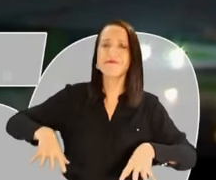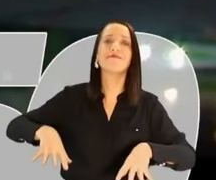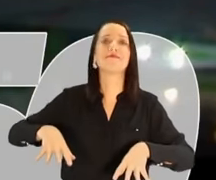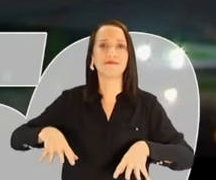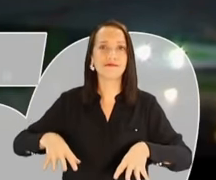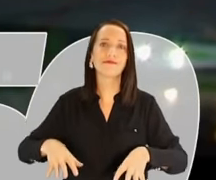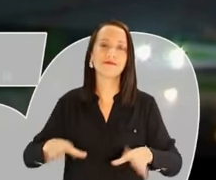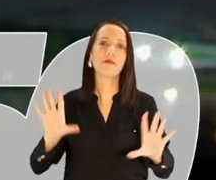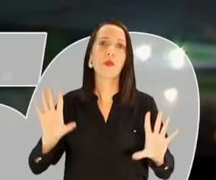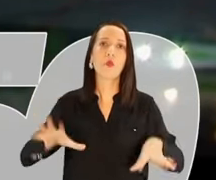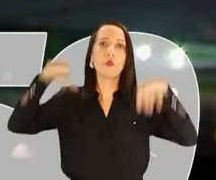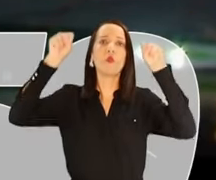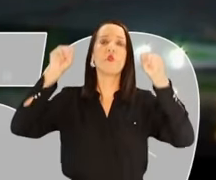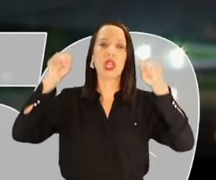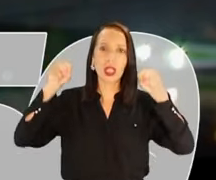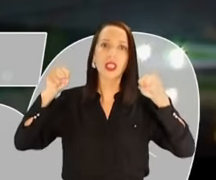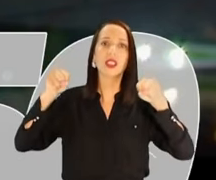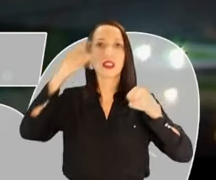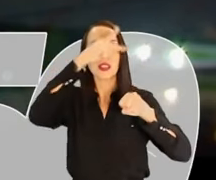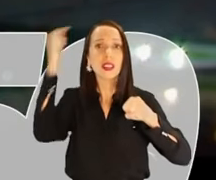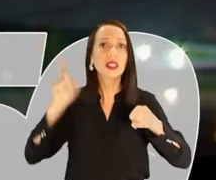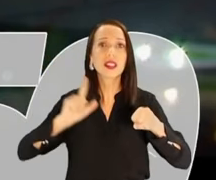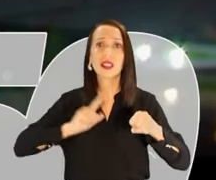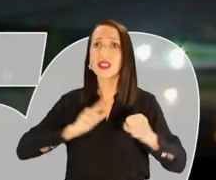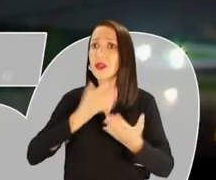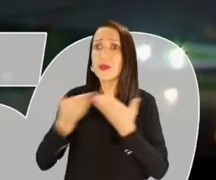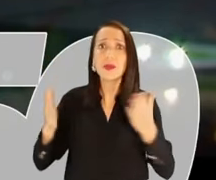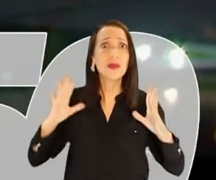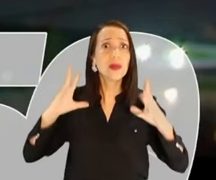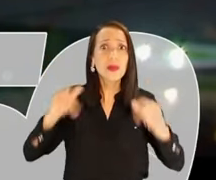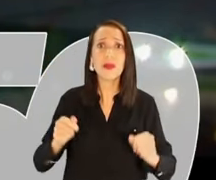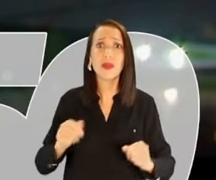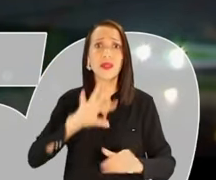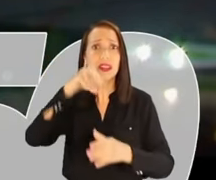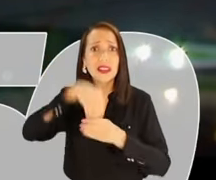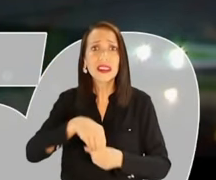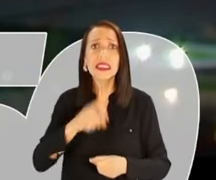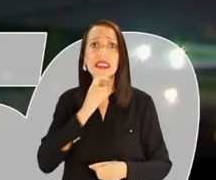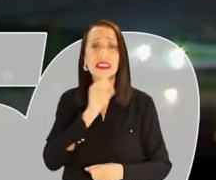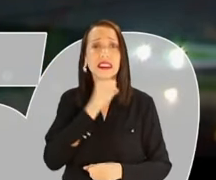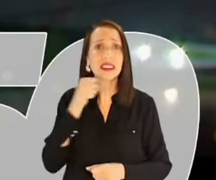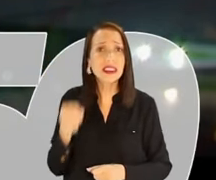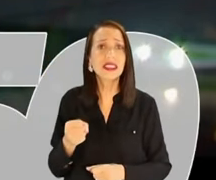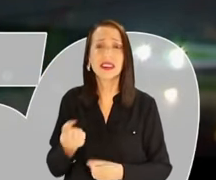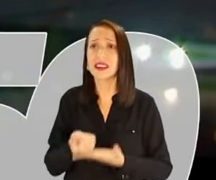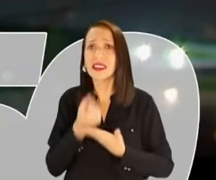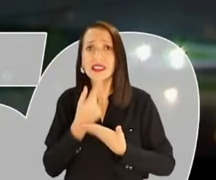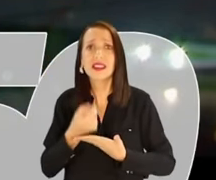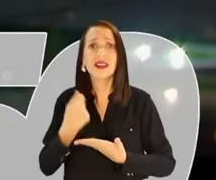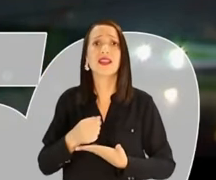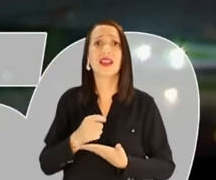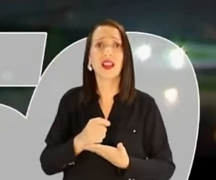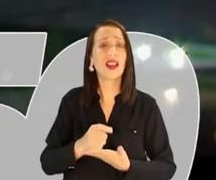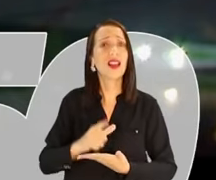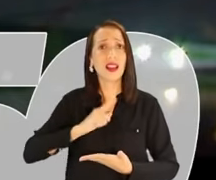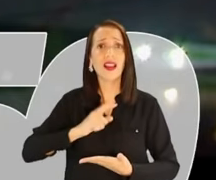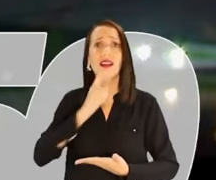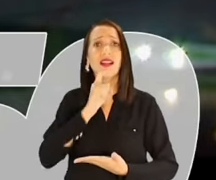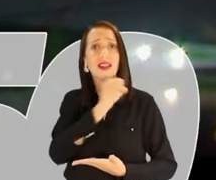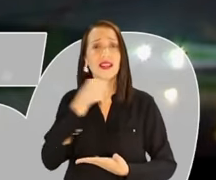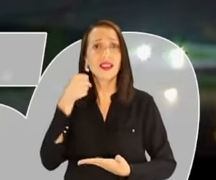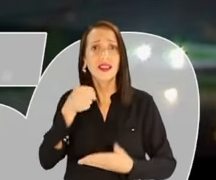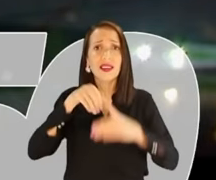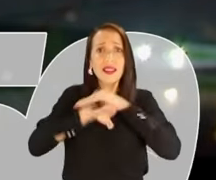foram afetadas por esse apagão. Gente que perdeu tudo dentro da geladeira, gente que perdeu o remédio que precisava ficar